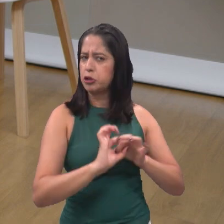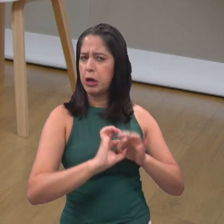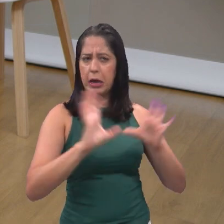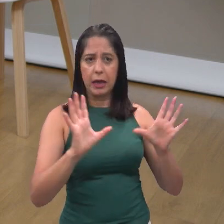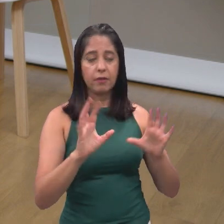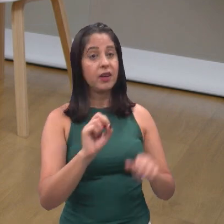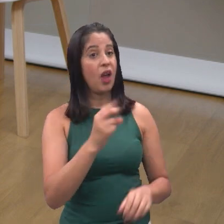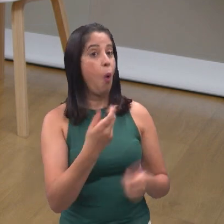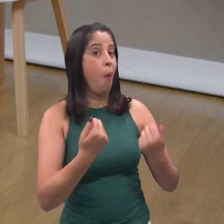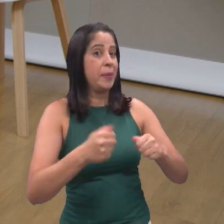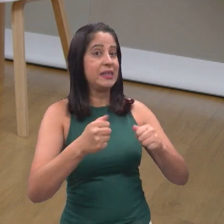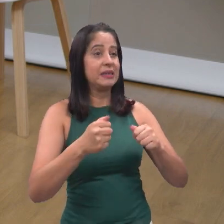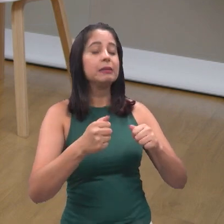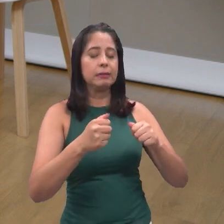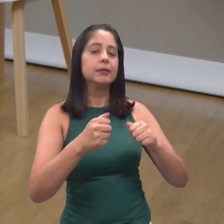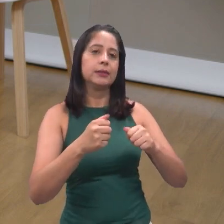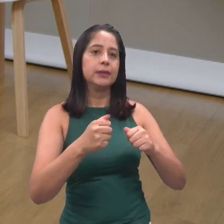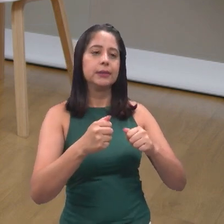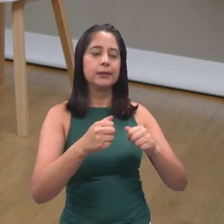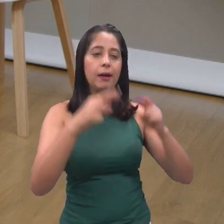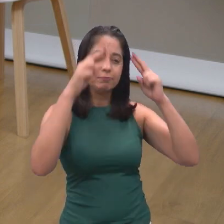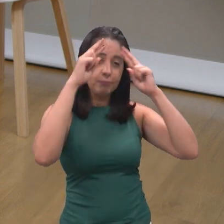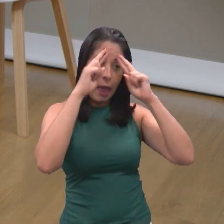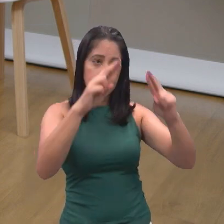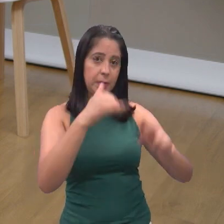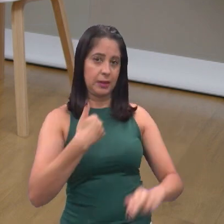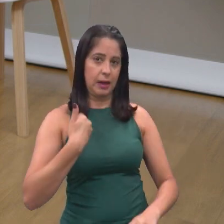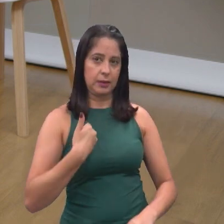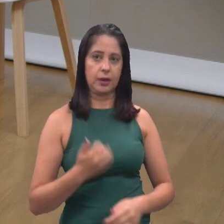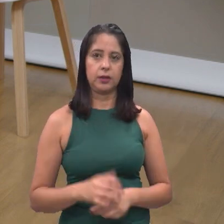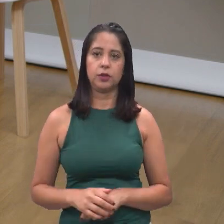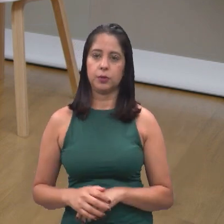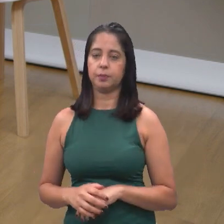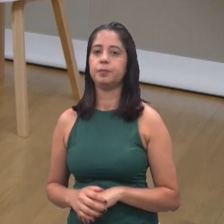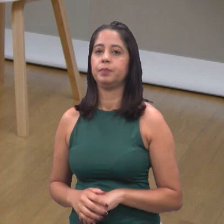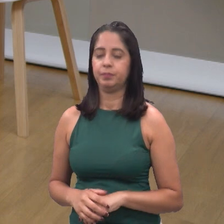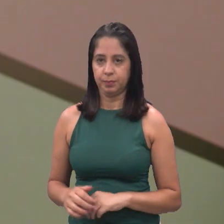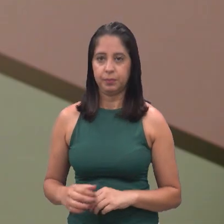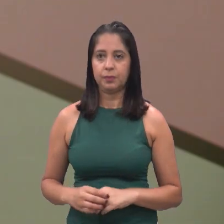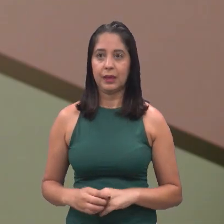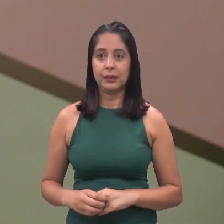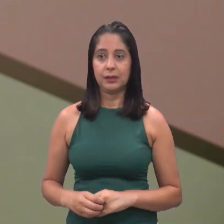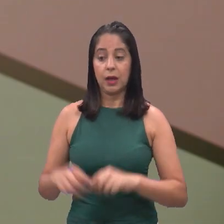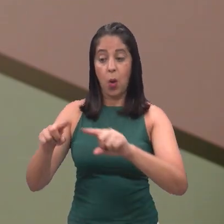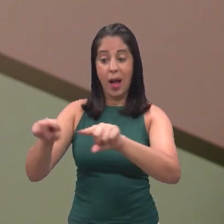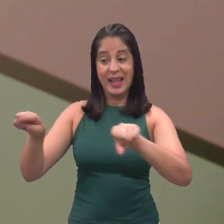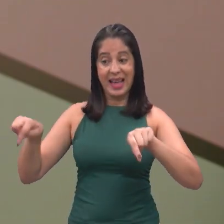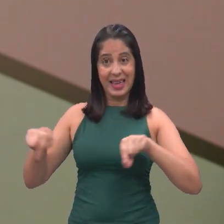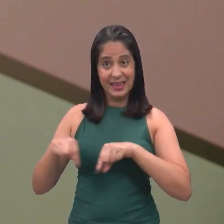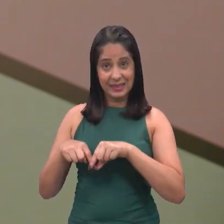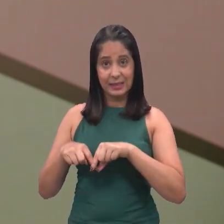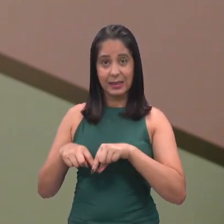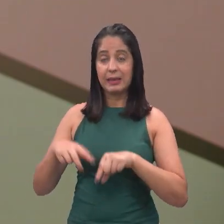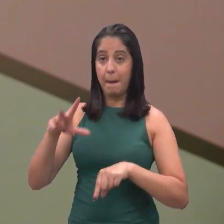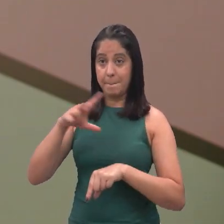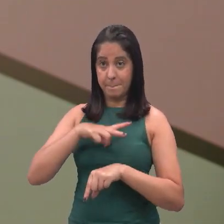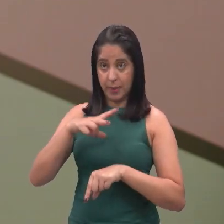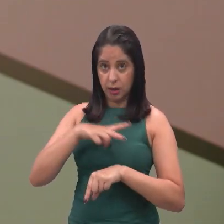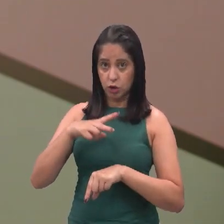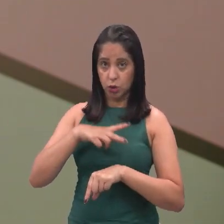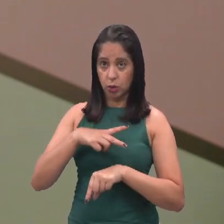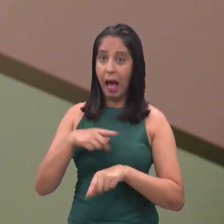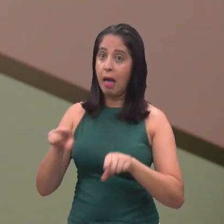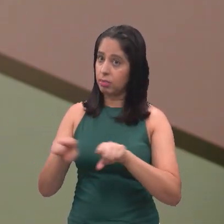essa faixa etária também do SUS? A faixa etária para as clínicas privadas também é acima de